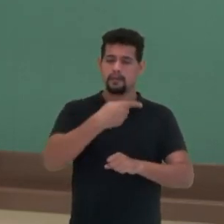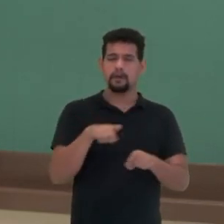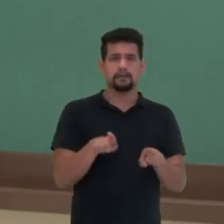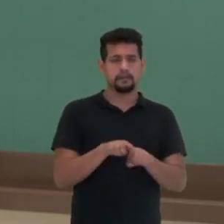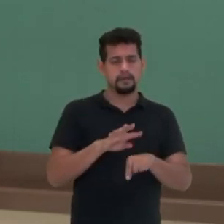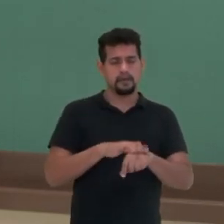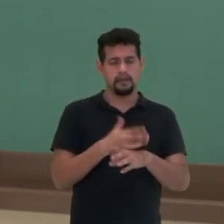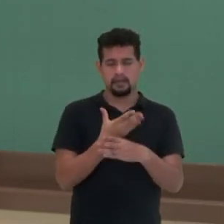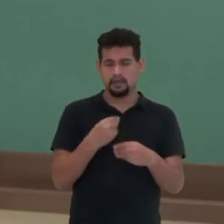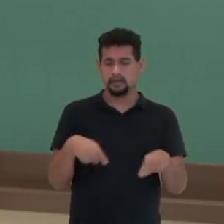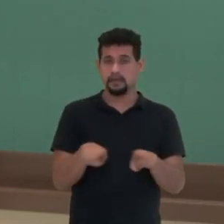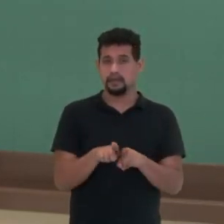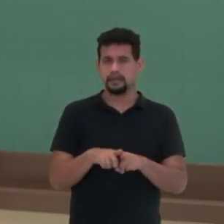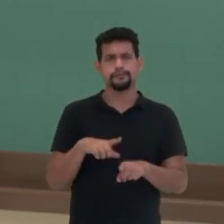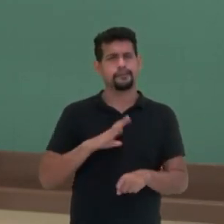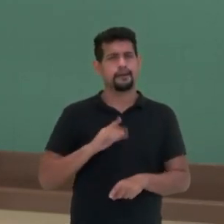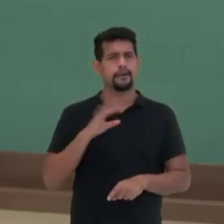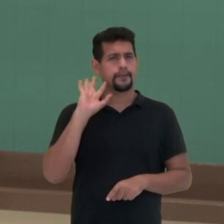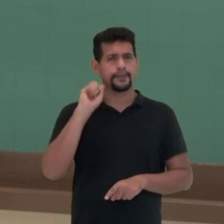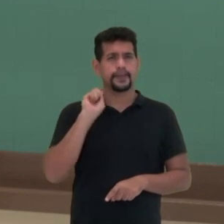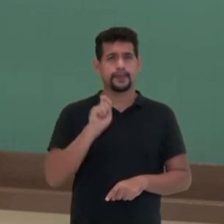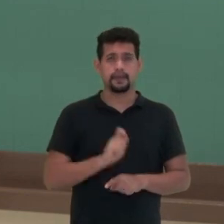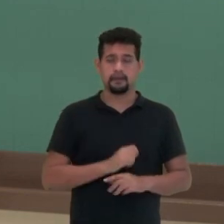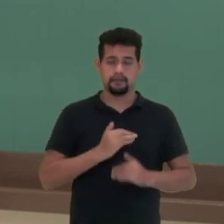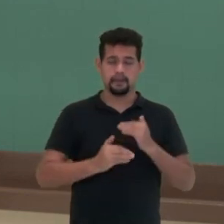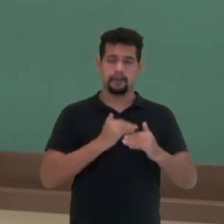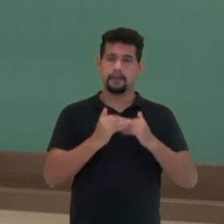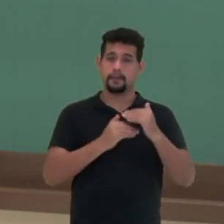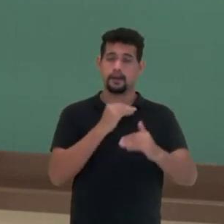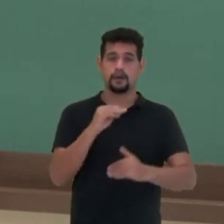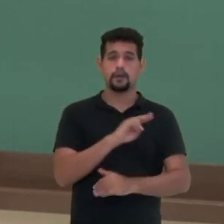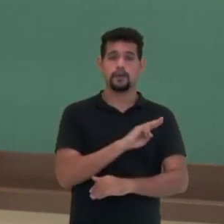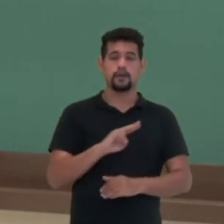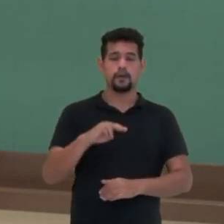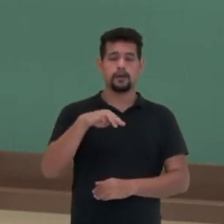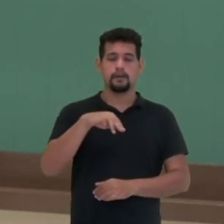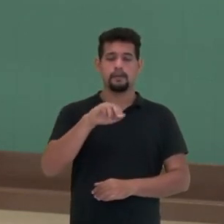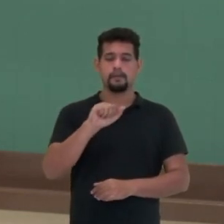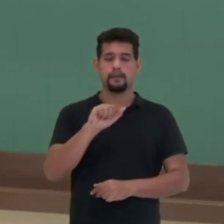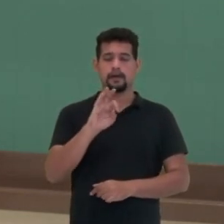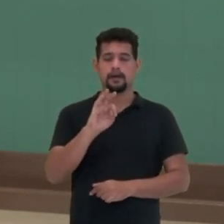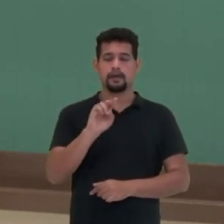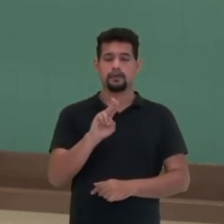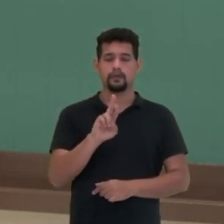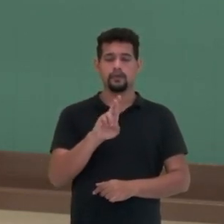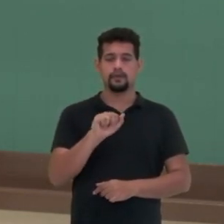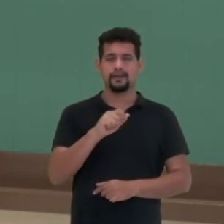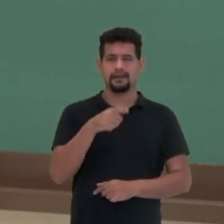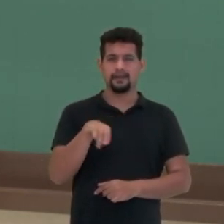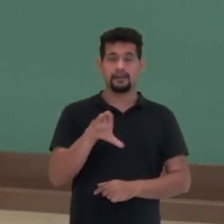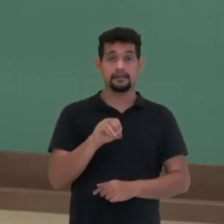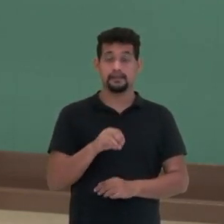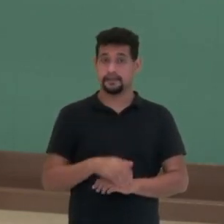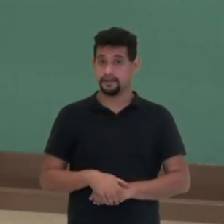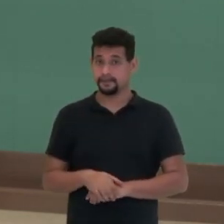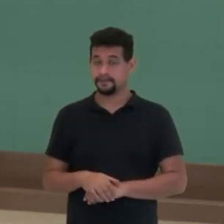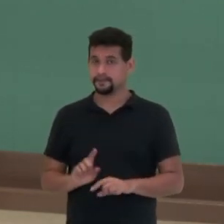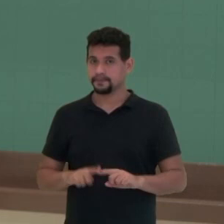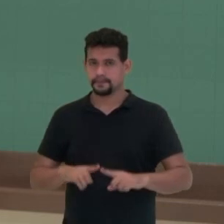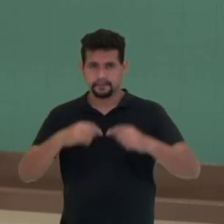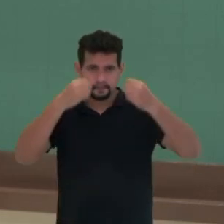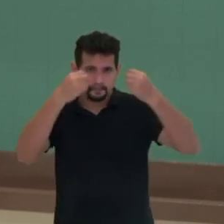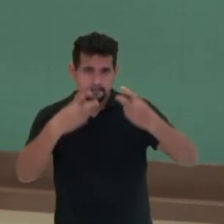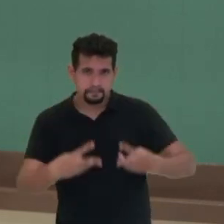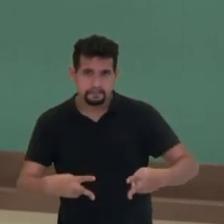cicatriz grande, ela já está, né, no processo que a gente chama de cicatriz madura. E, falando em